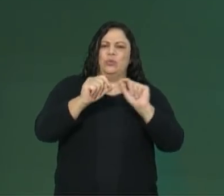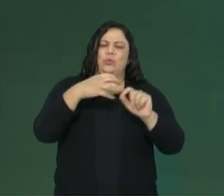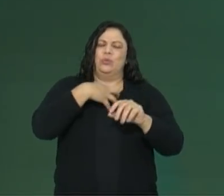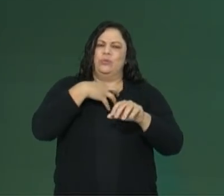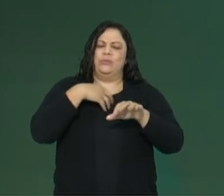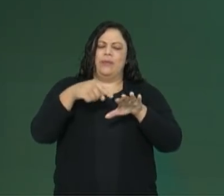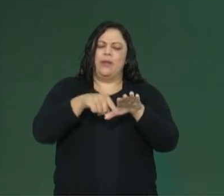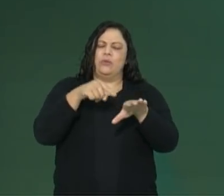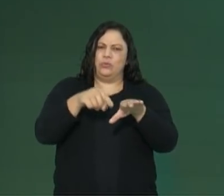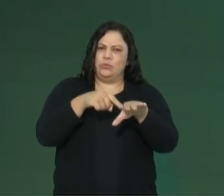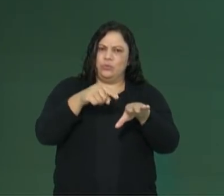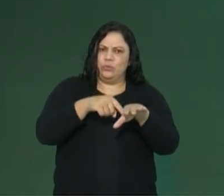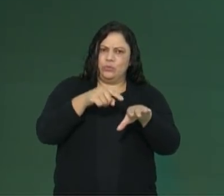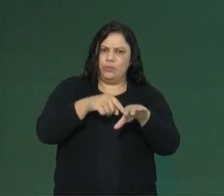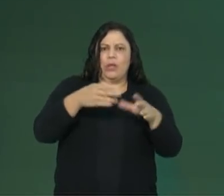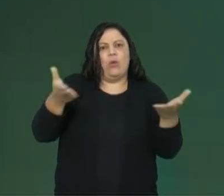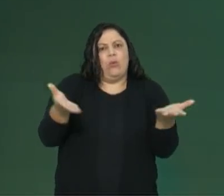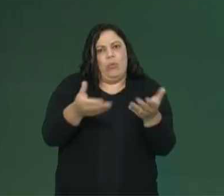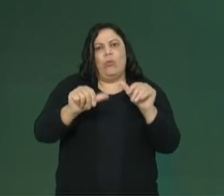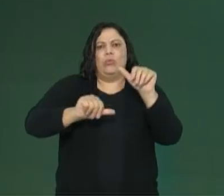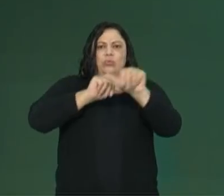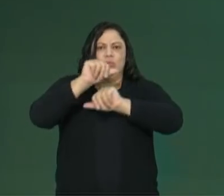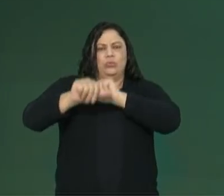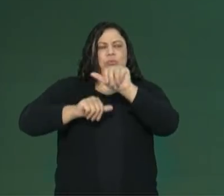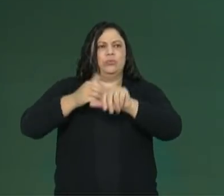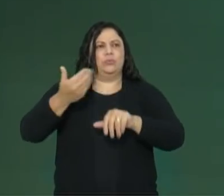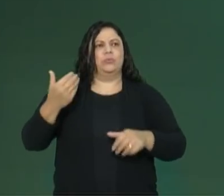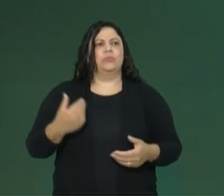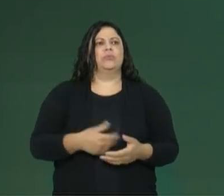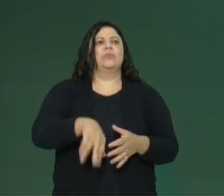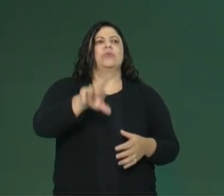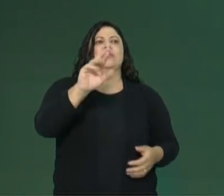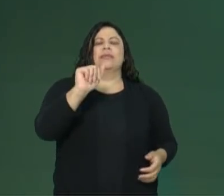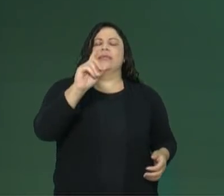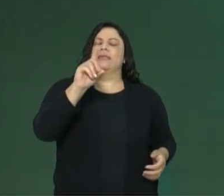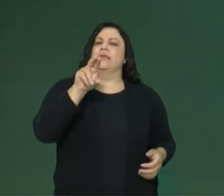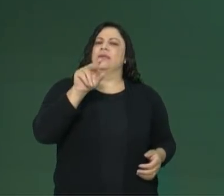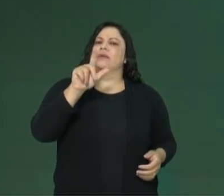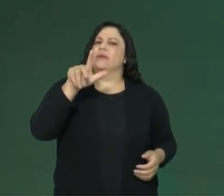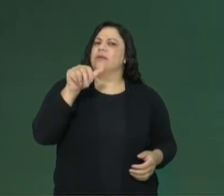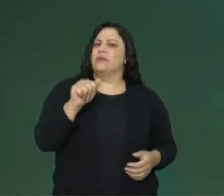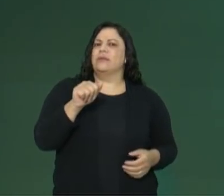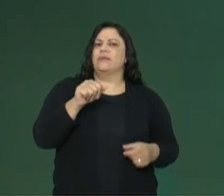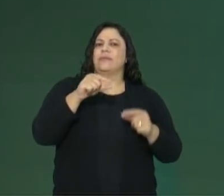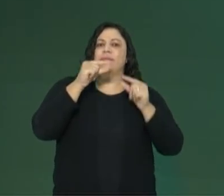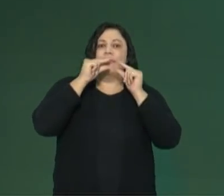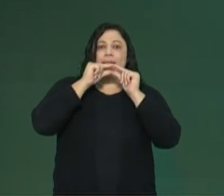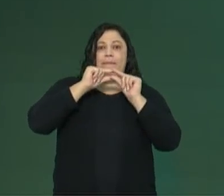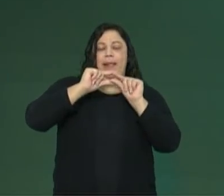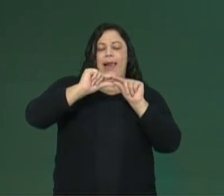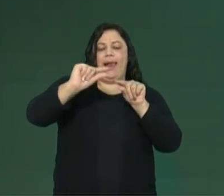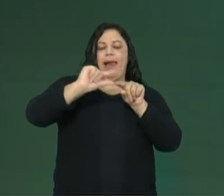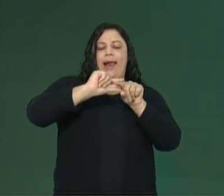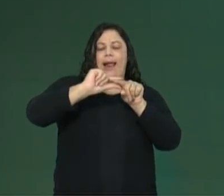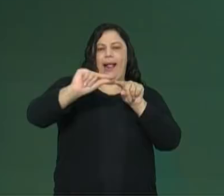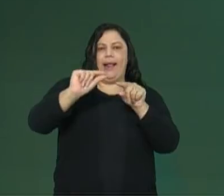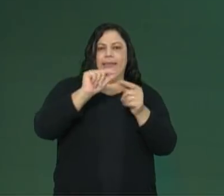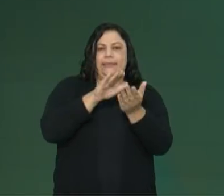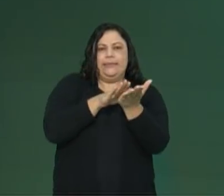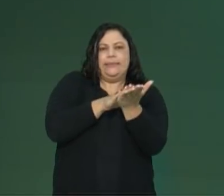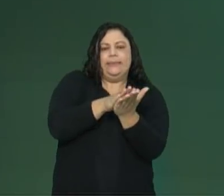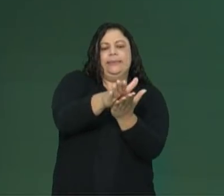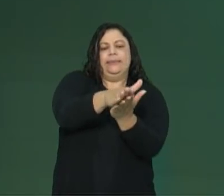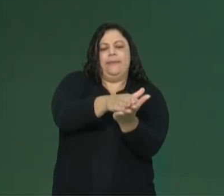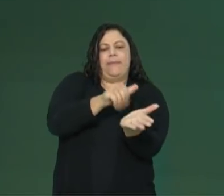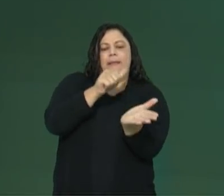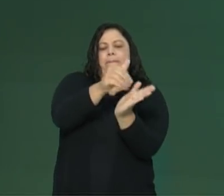pés. Hoje isso já mudou. A rádula é uma língua denteada que serve para raspar o substrato